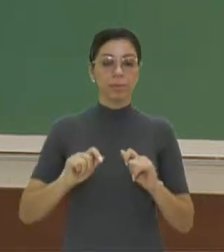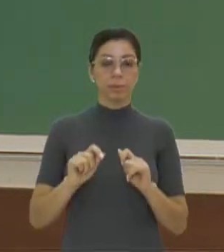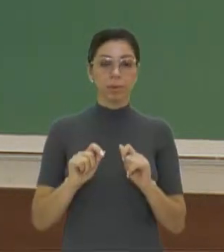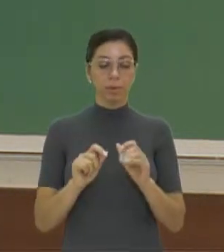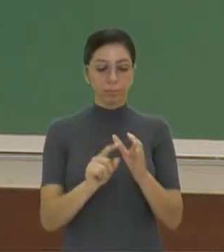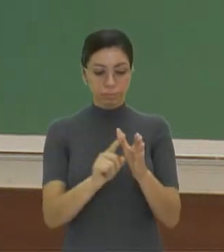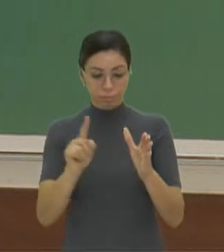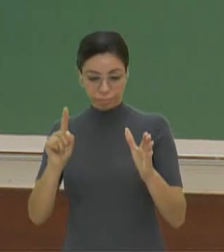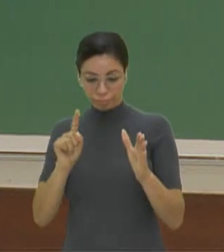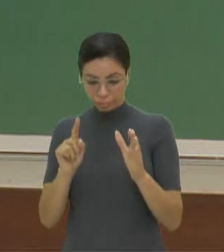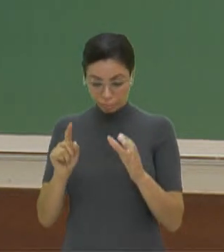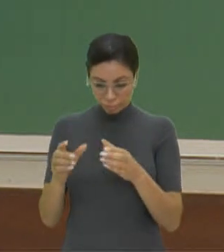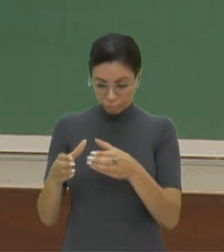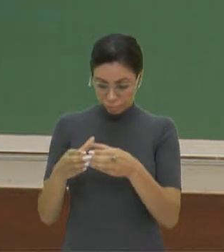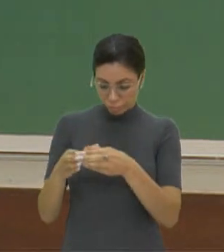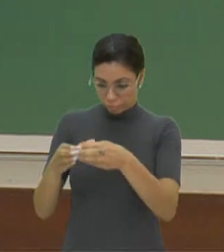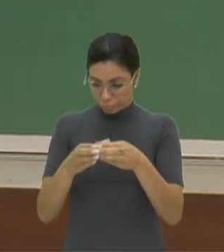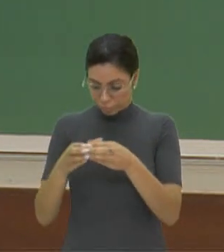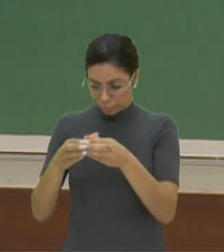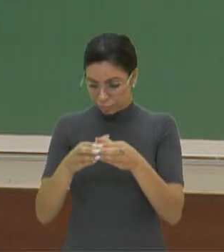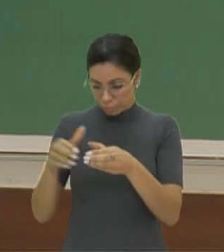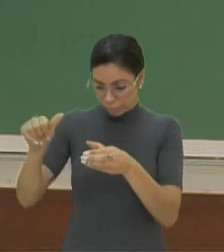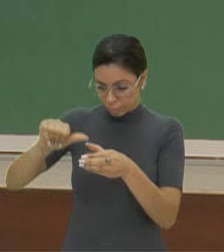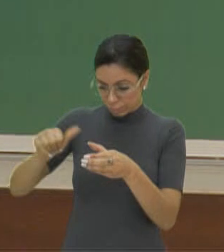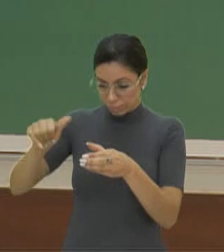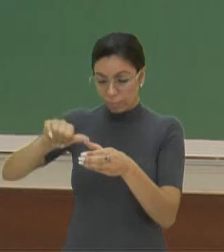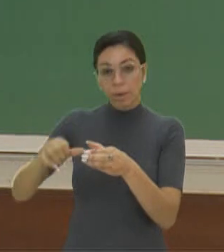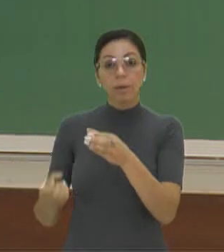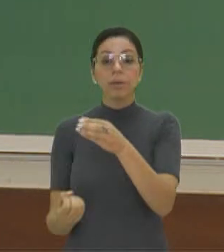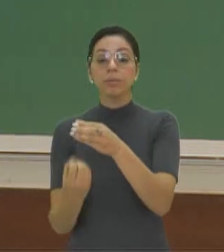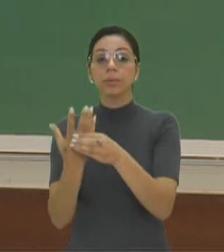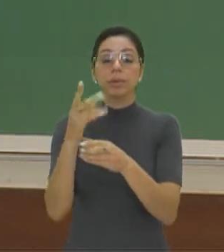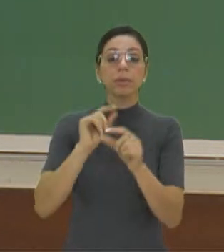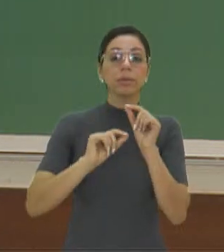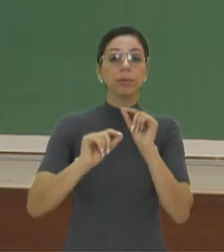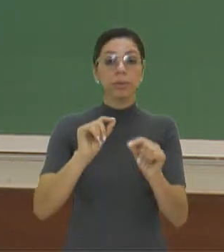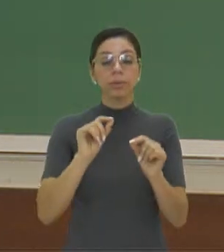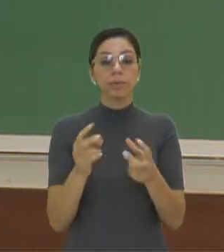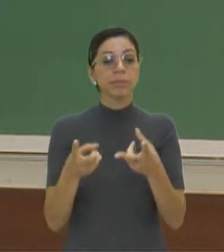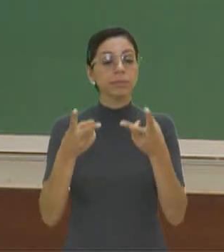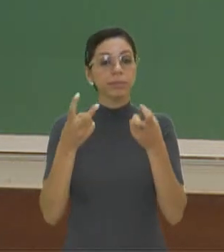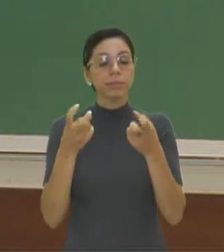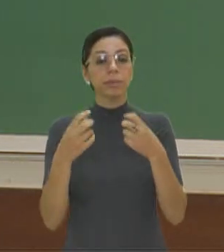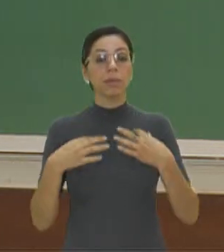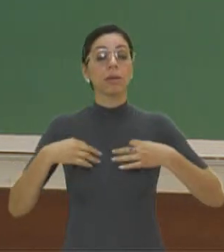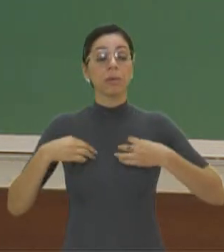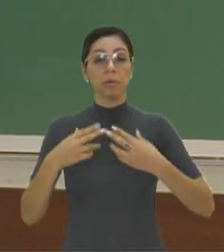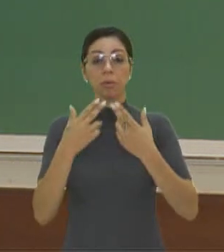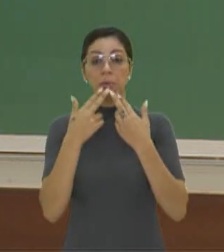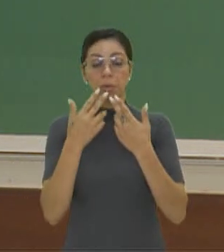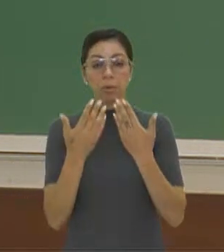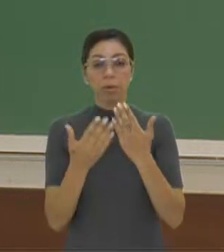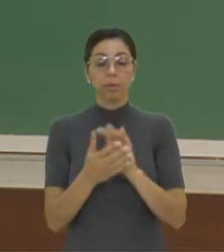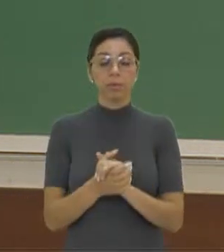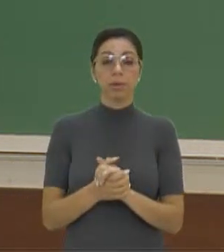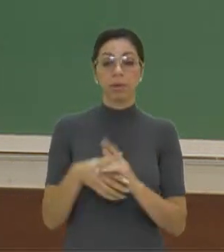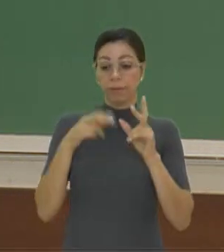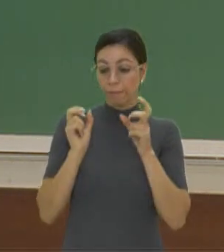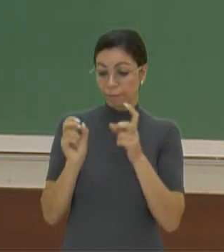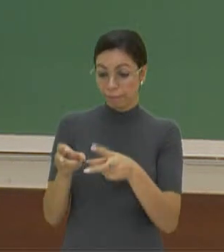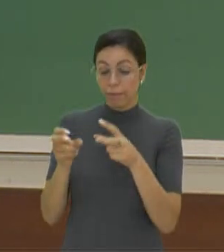e produziu a cor malva e percebeu que poderia ser ótimo para tingir. Ele